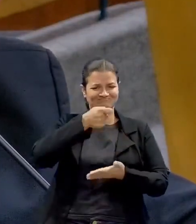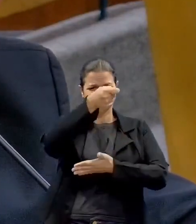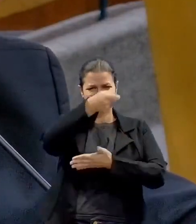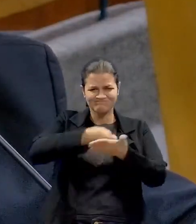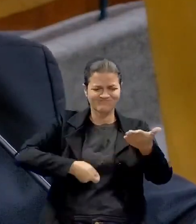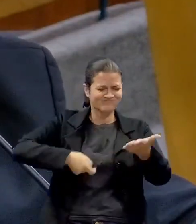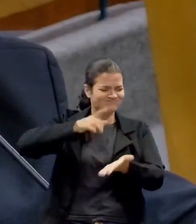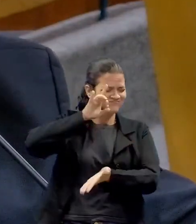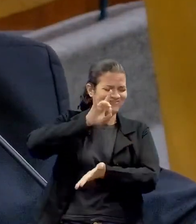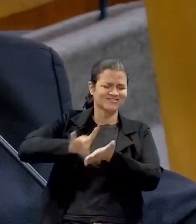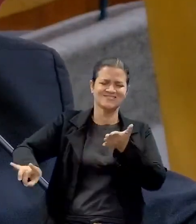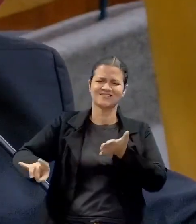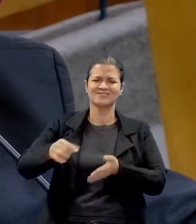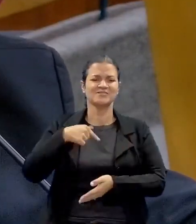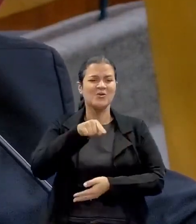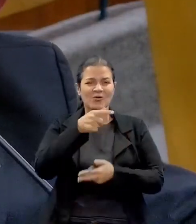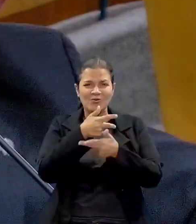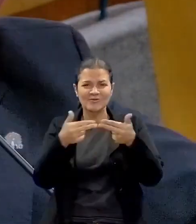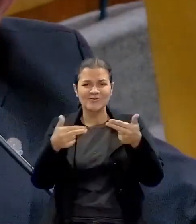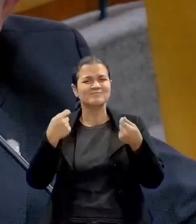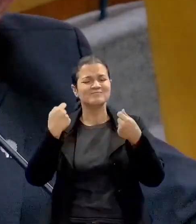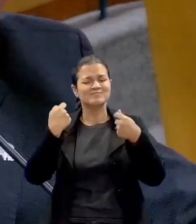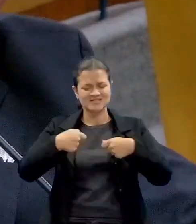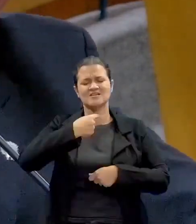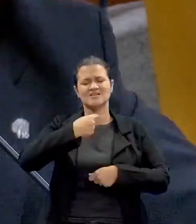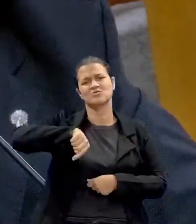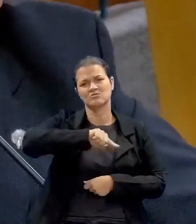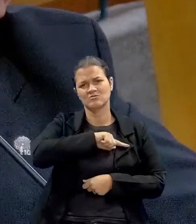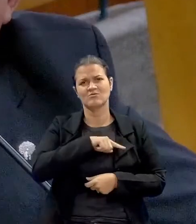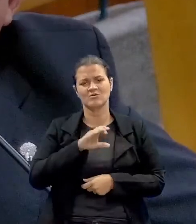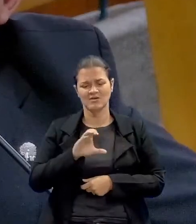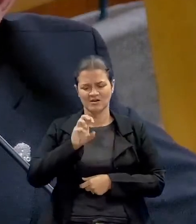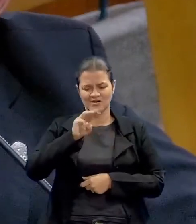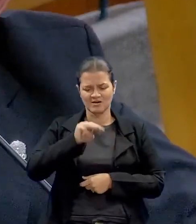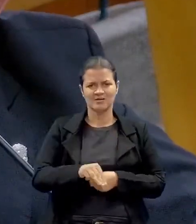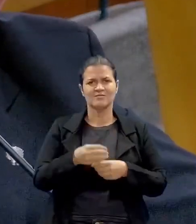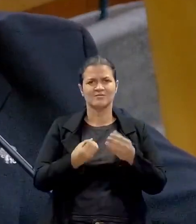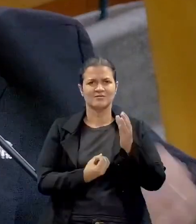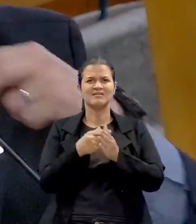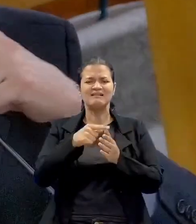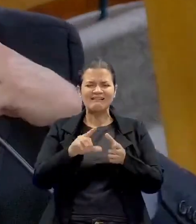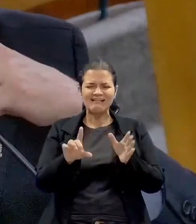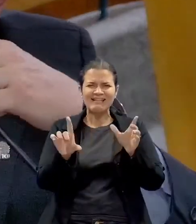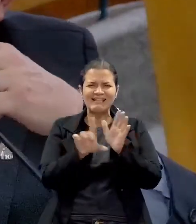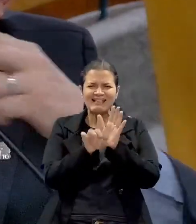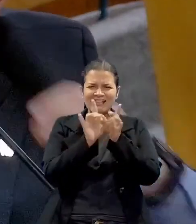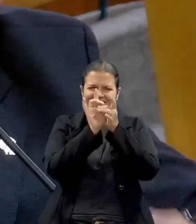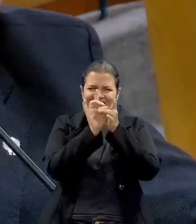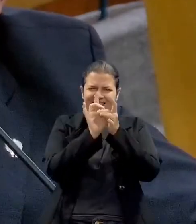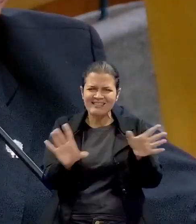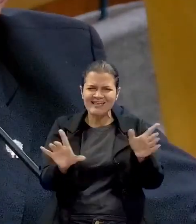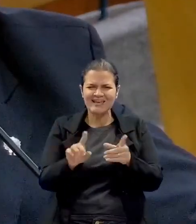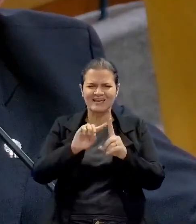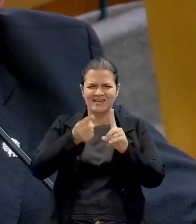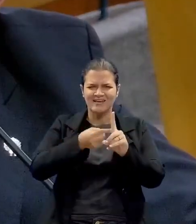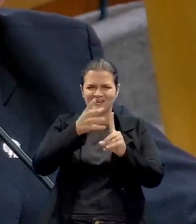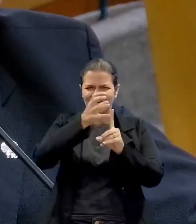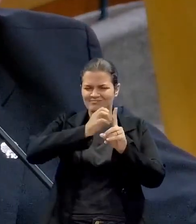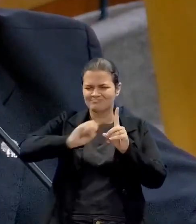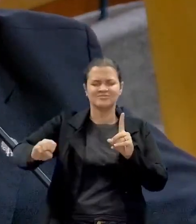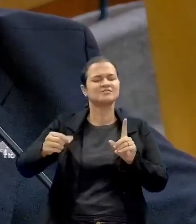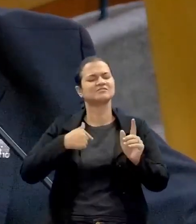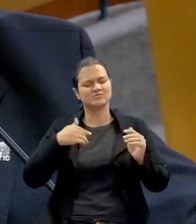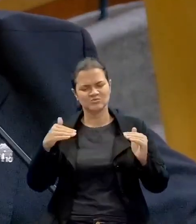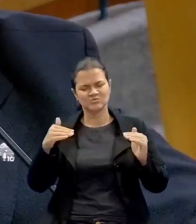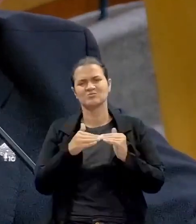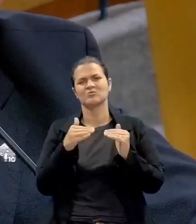uma atitude como essa, que é essa questão da legalização de aborto. Eu comungo com Vossa